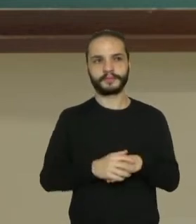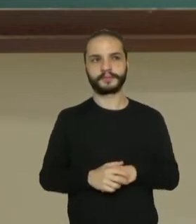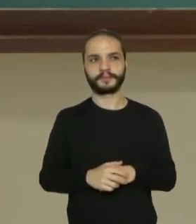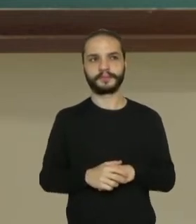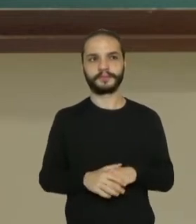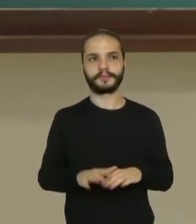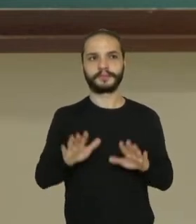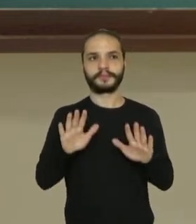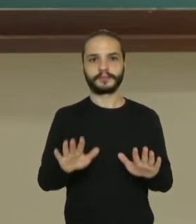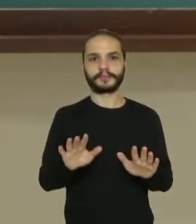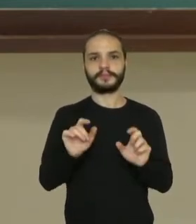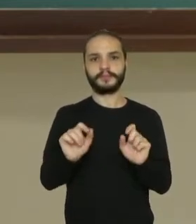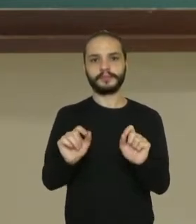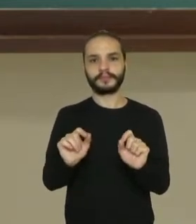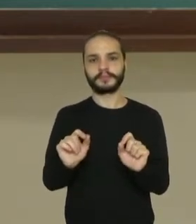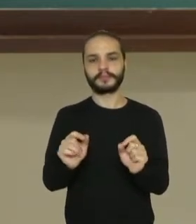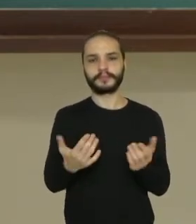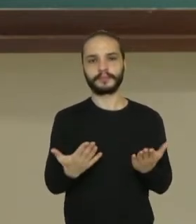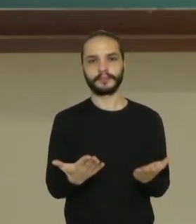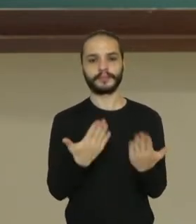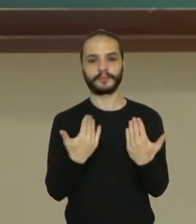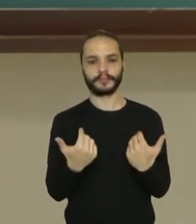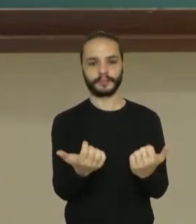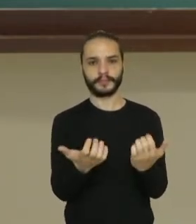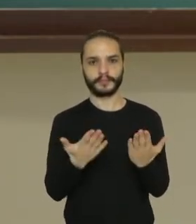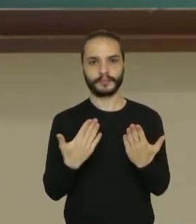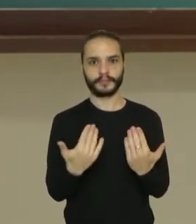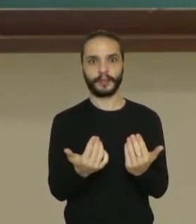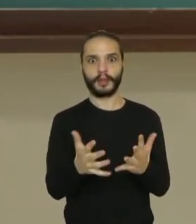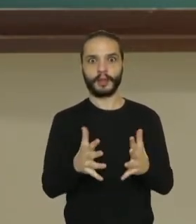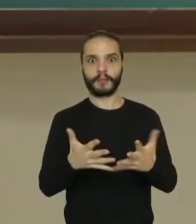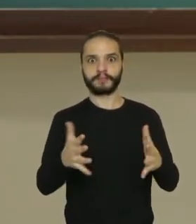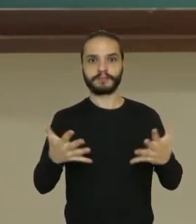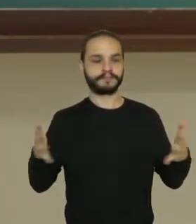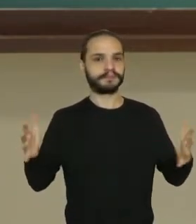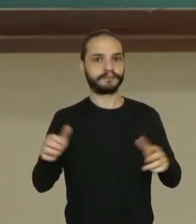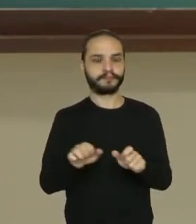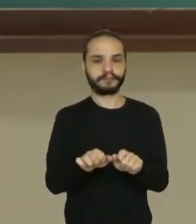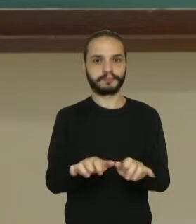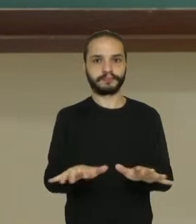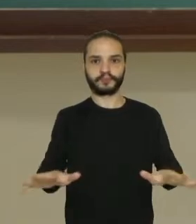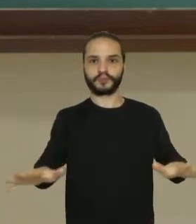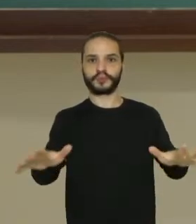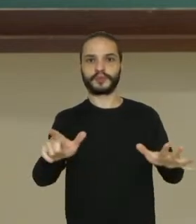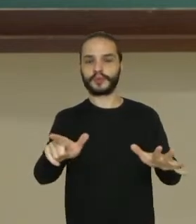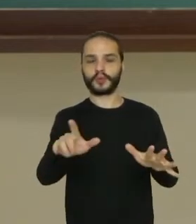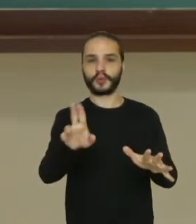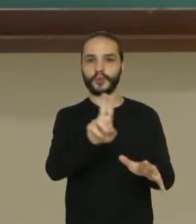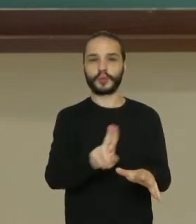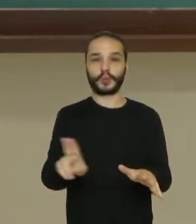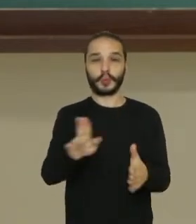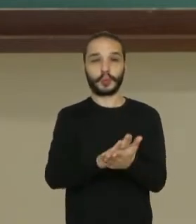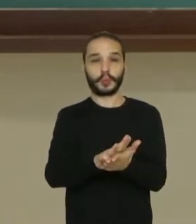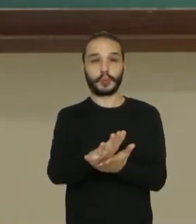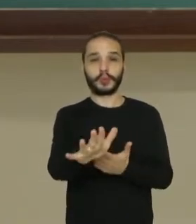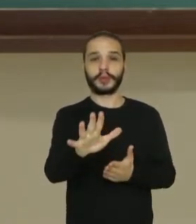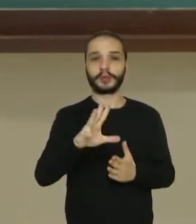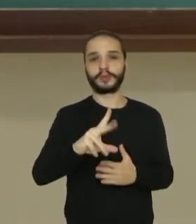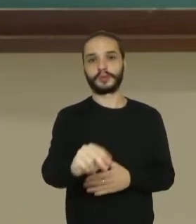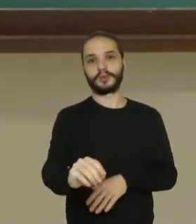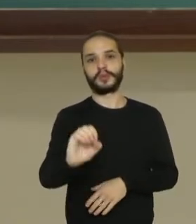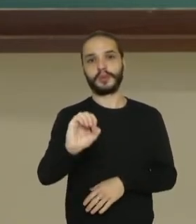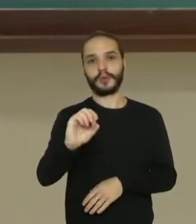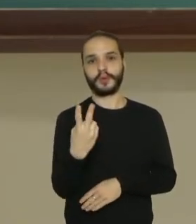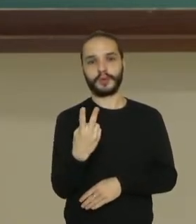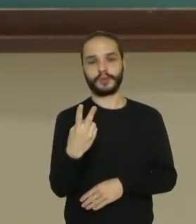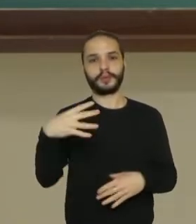que as algas vão se proliferar de grande quantidade e elas vão acabar consumindo o oxigênio que fica disponível